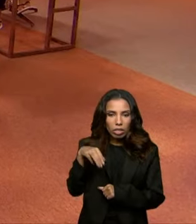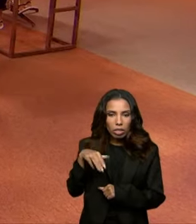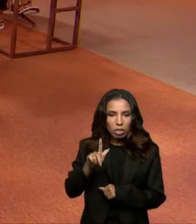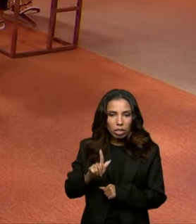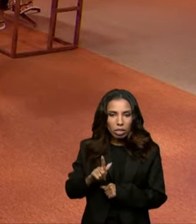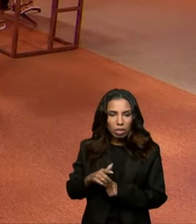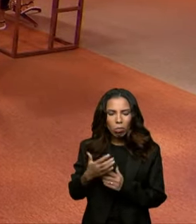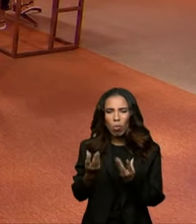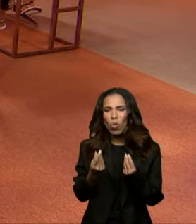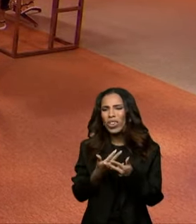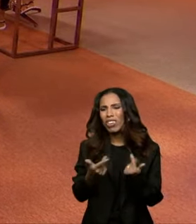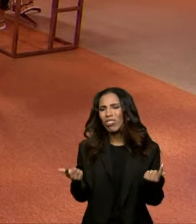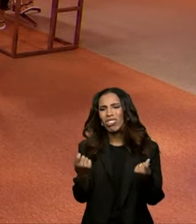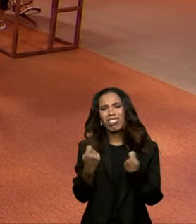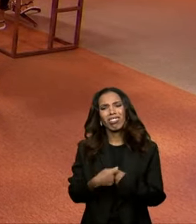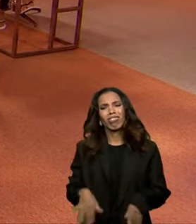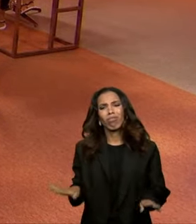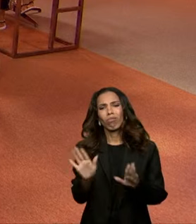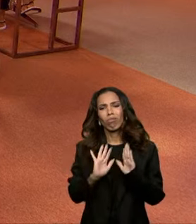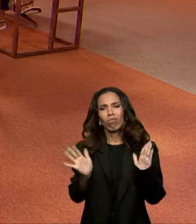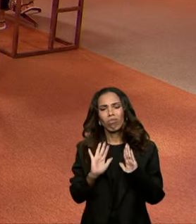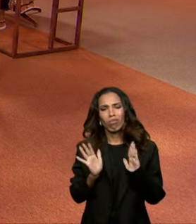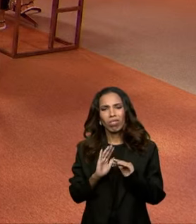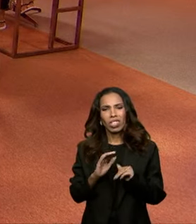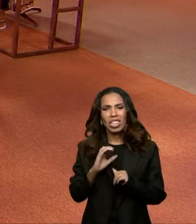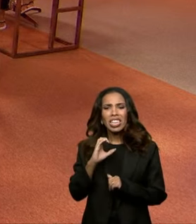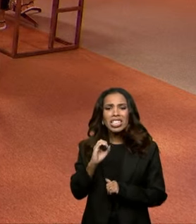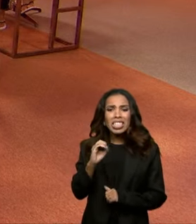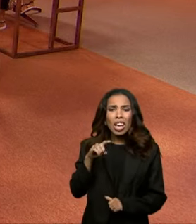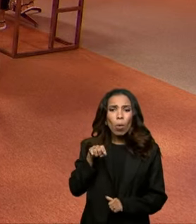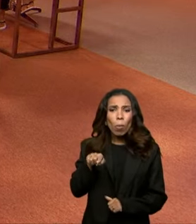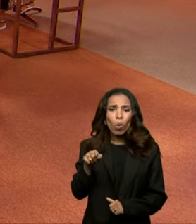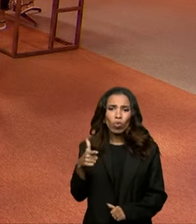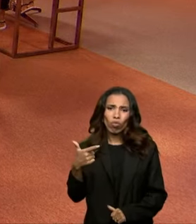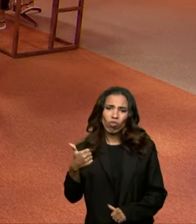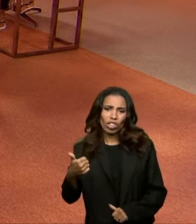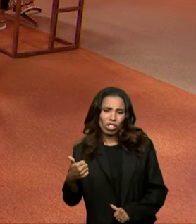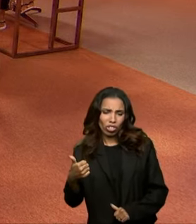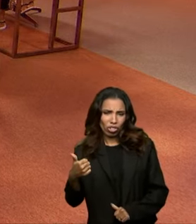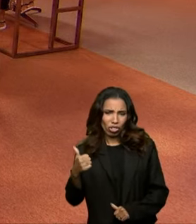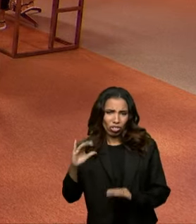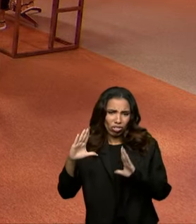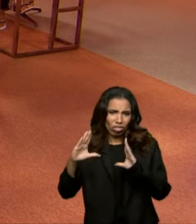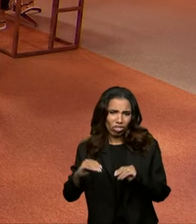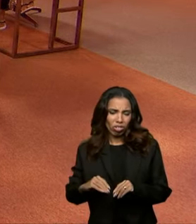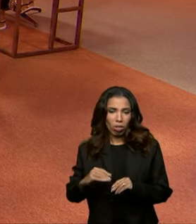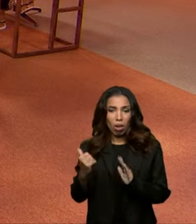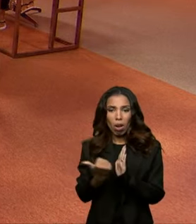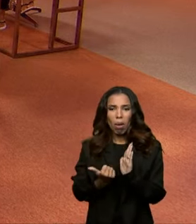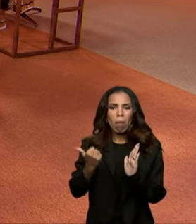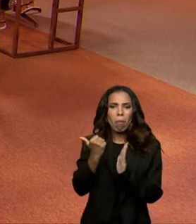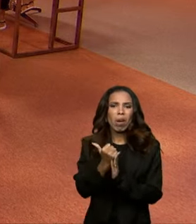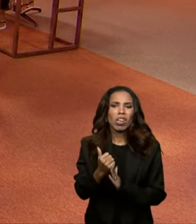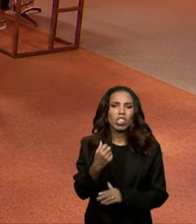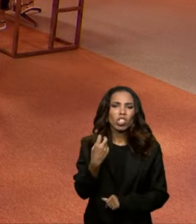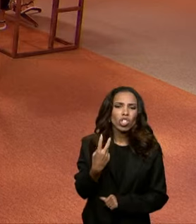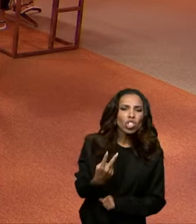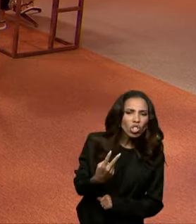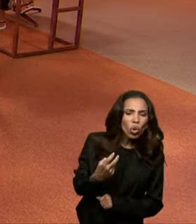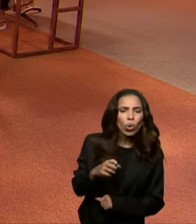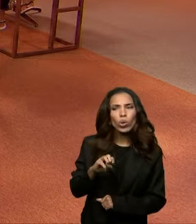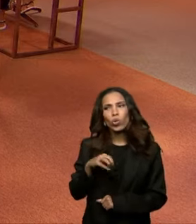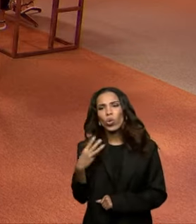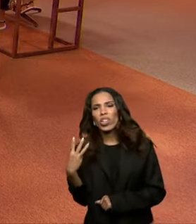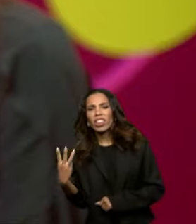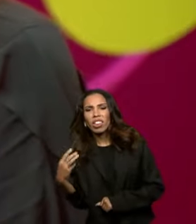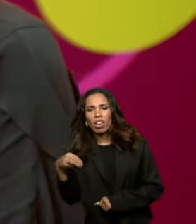muita coisa. Não, a gente não precisa disso. A gente produz 0,21 tá, por tá noite. Legal. Então, máximo 2, 3 miligramas. Ai,